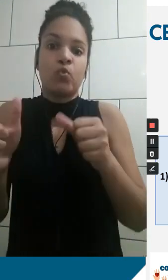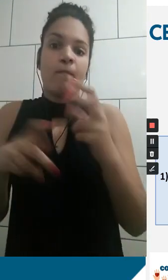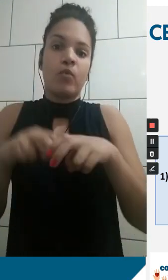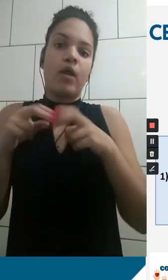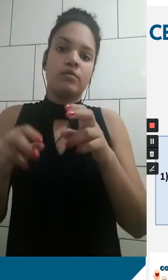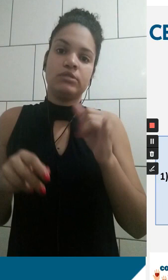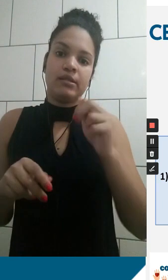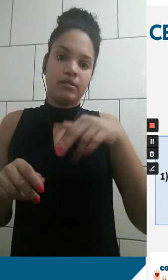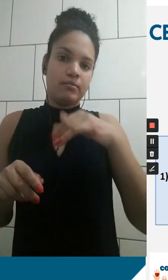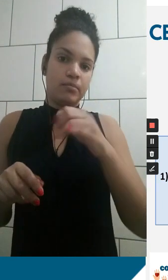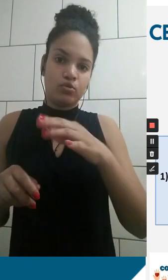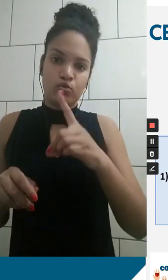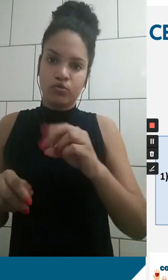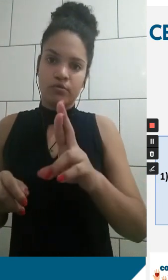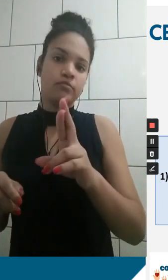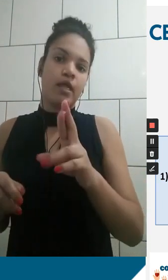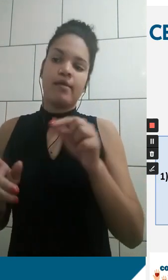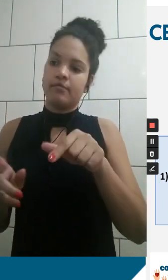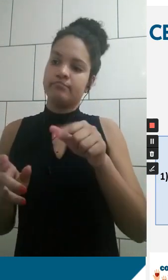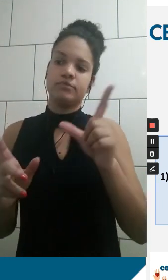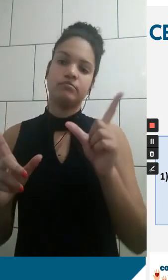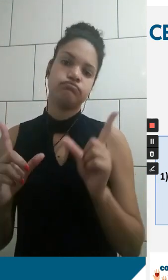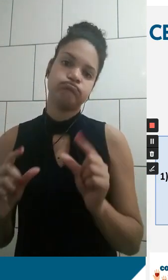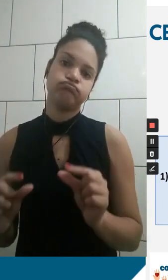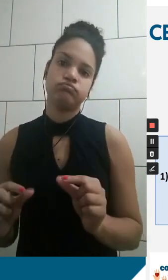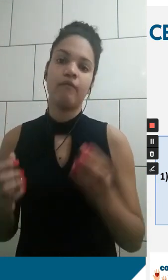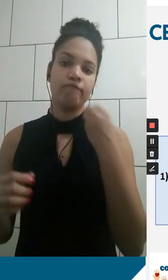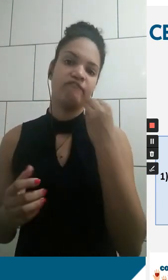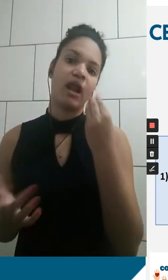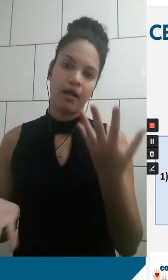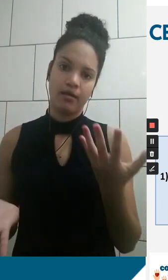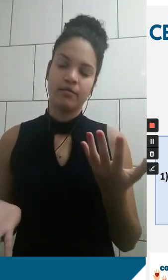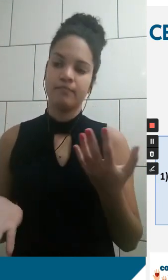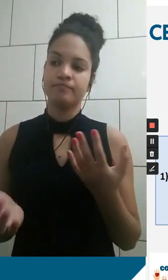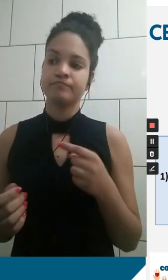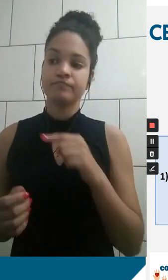dos inibidores, a enzima vai ficando inibida até ela